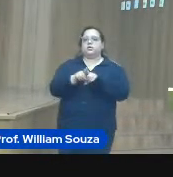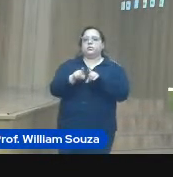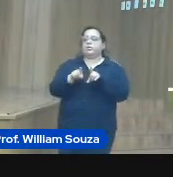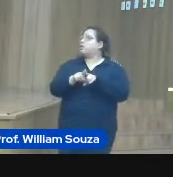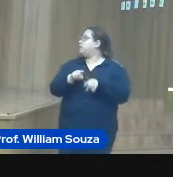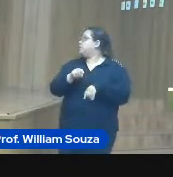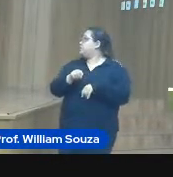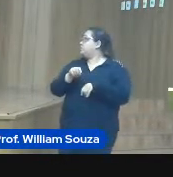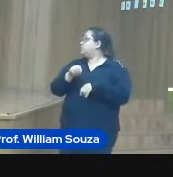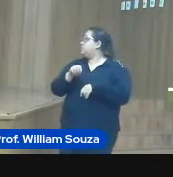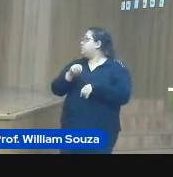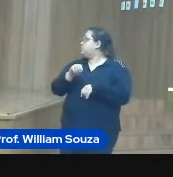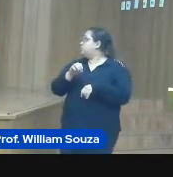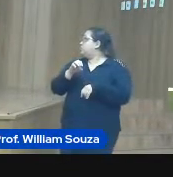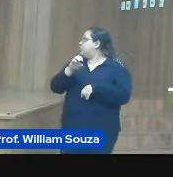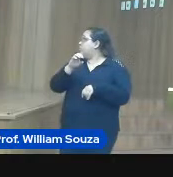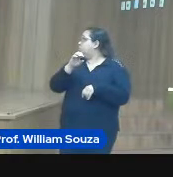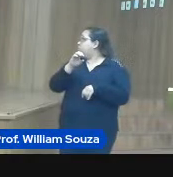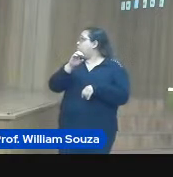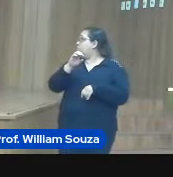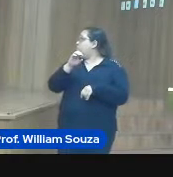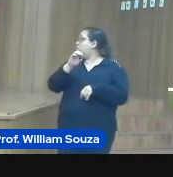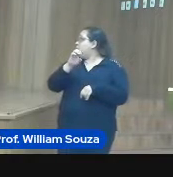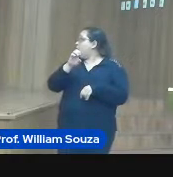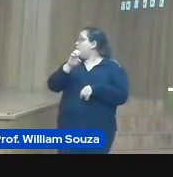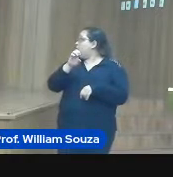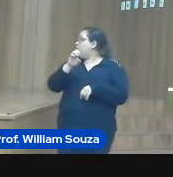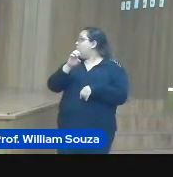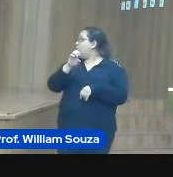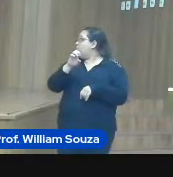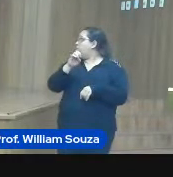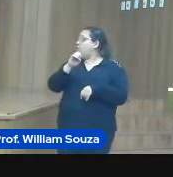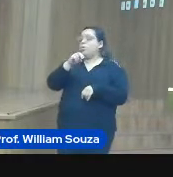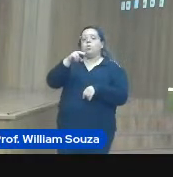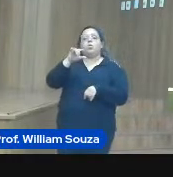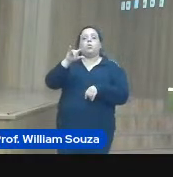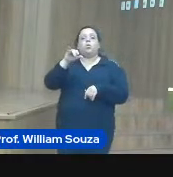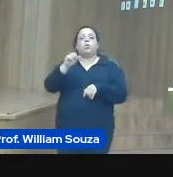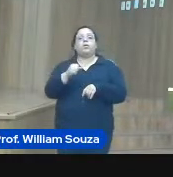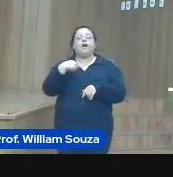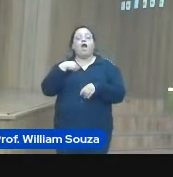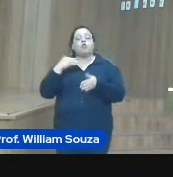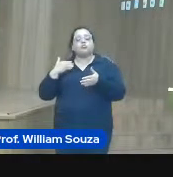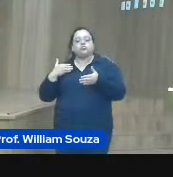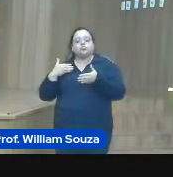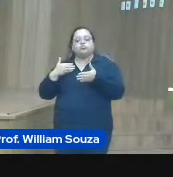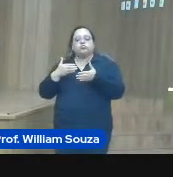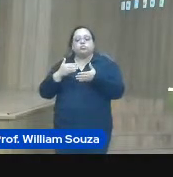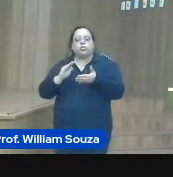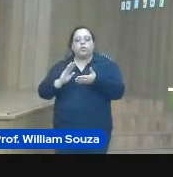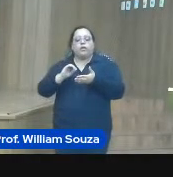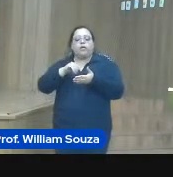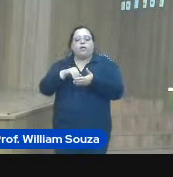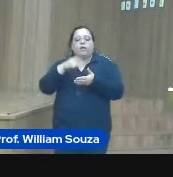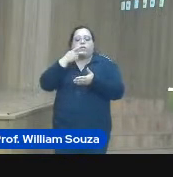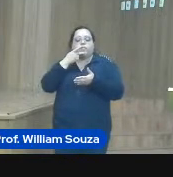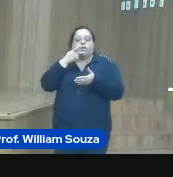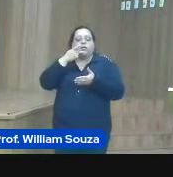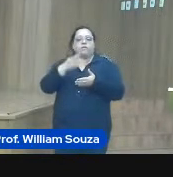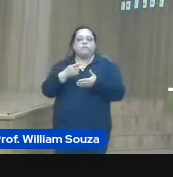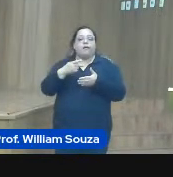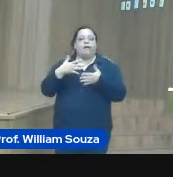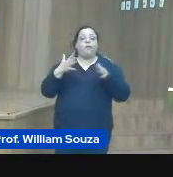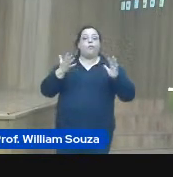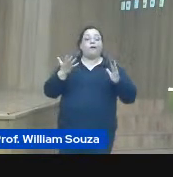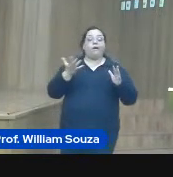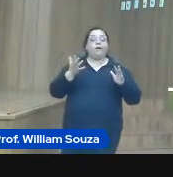tá? E aí, acabando a minha fala, estou chegando no fim, o que eu quero dizer é que não é